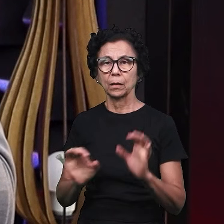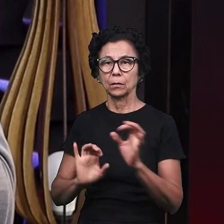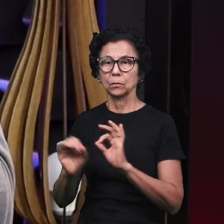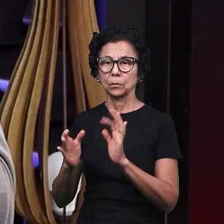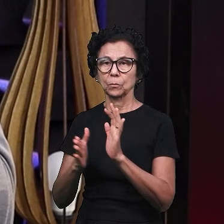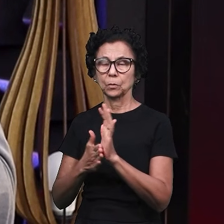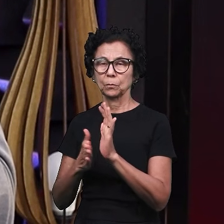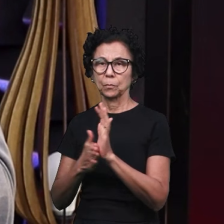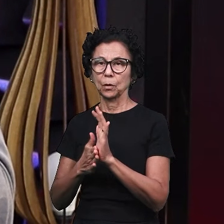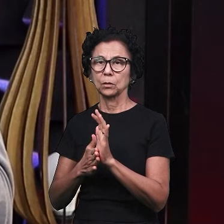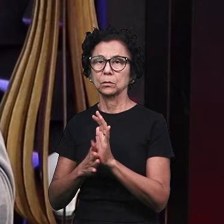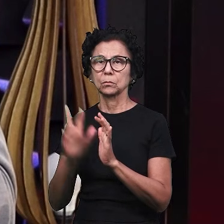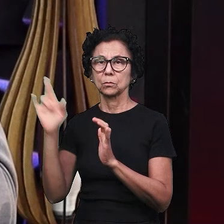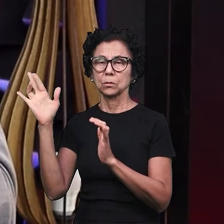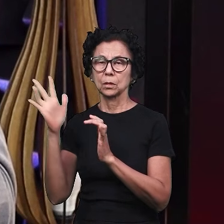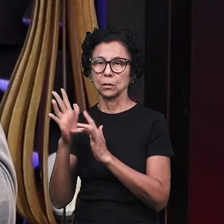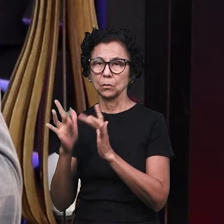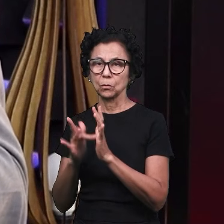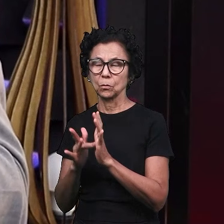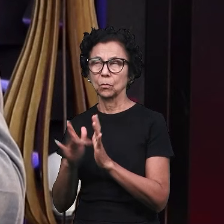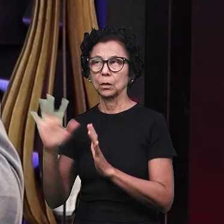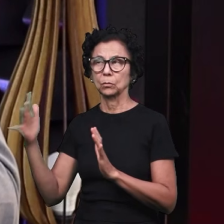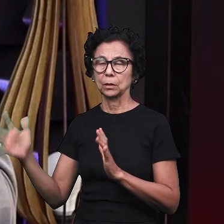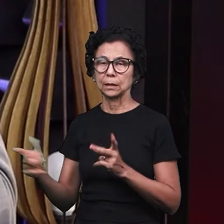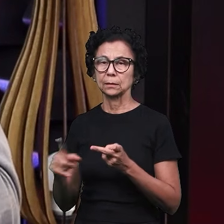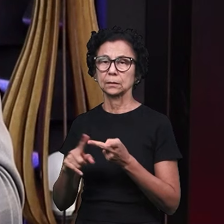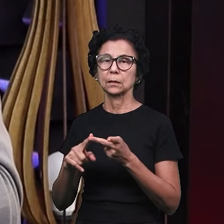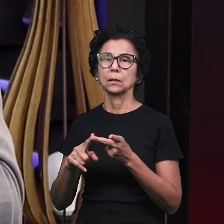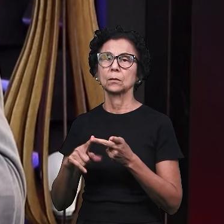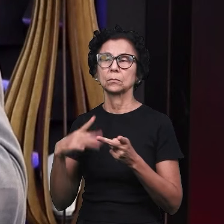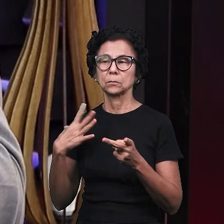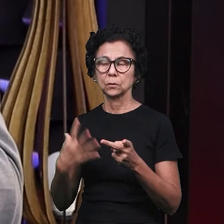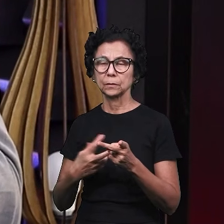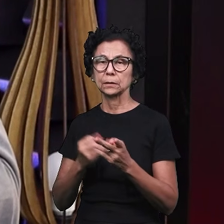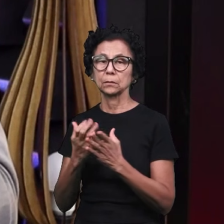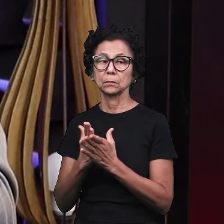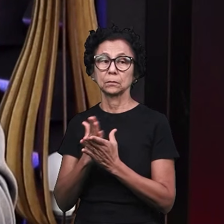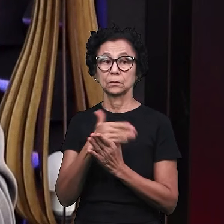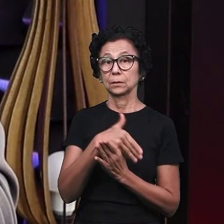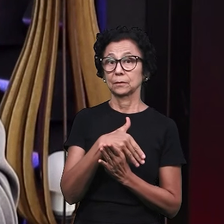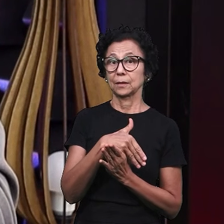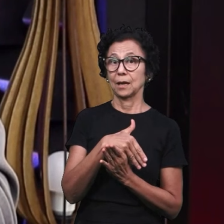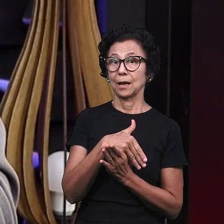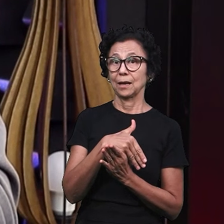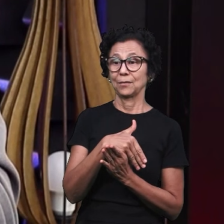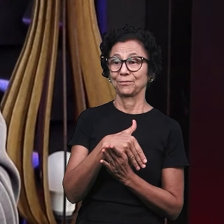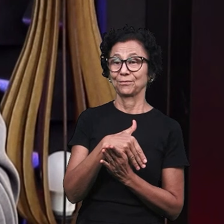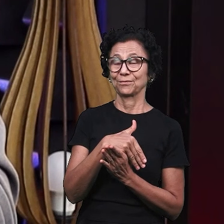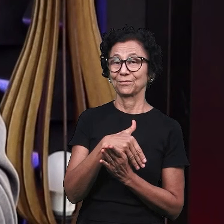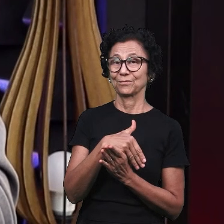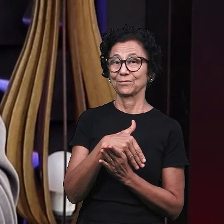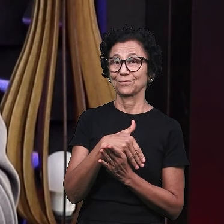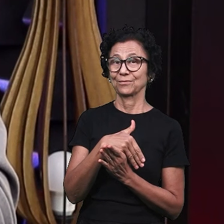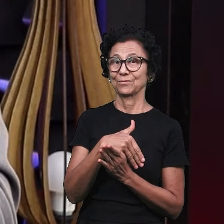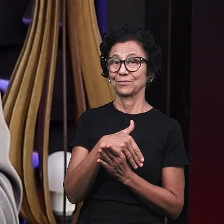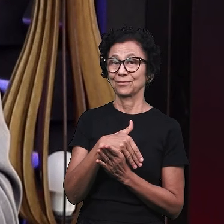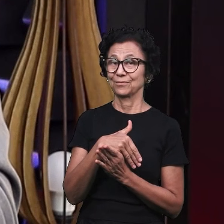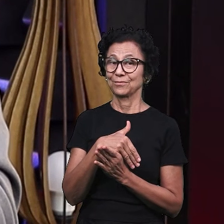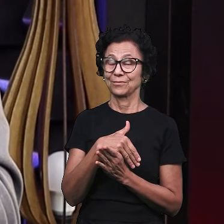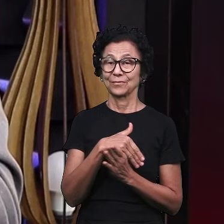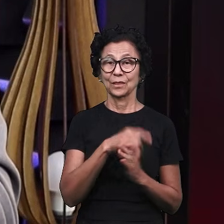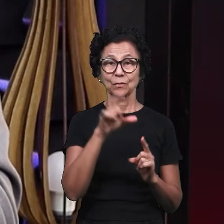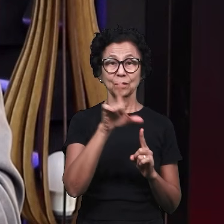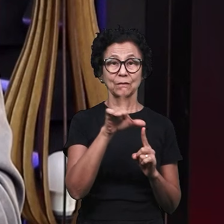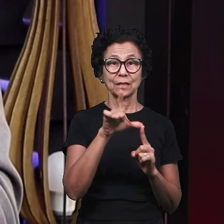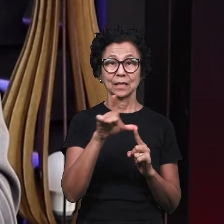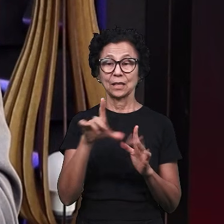que é o verdadeiro propósito do Senhor, a adoração ao Senhor, o projeto de salvação, esse projeto ele